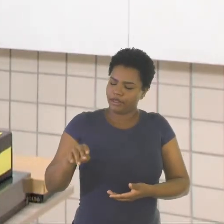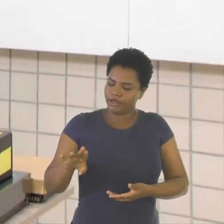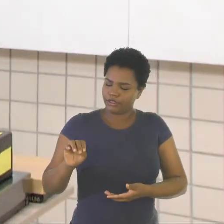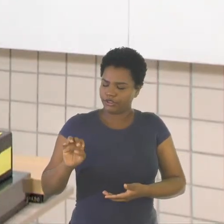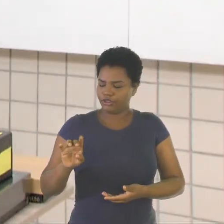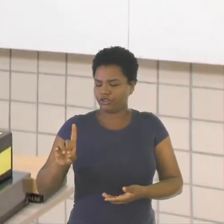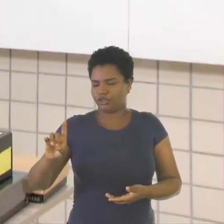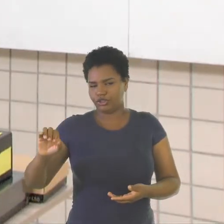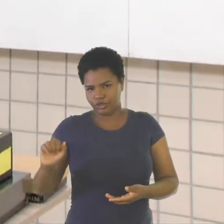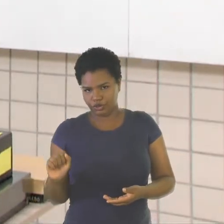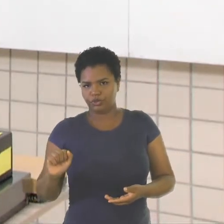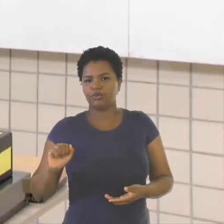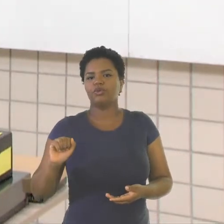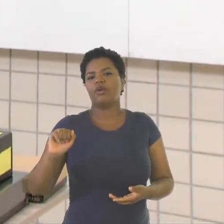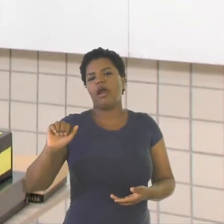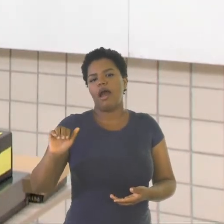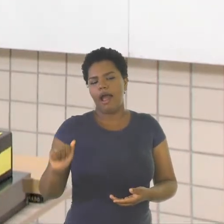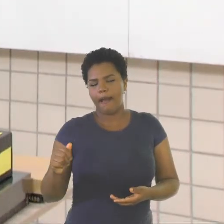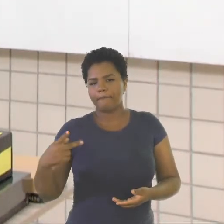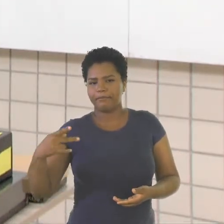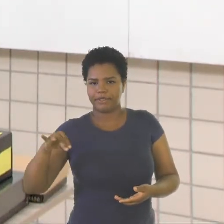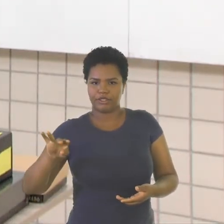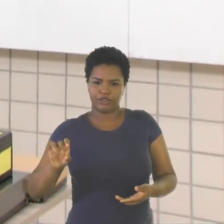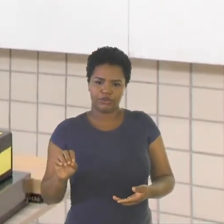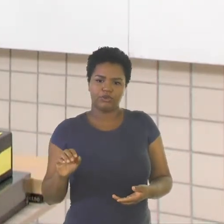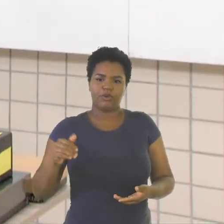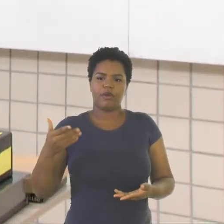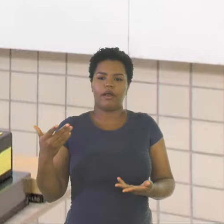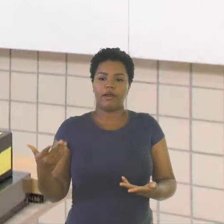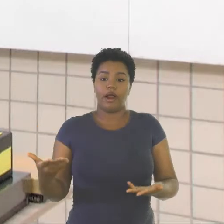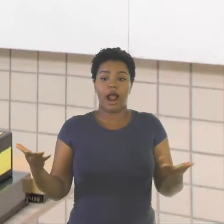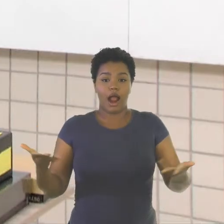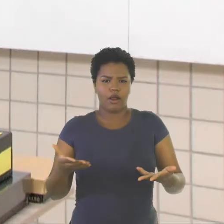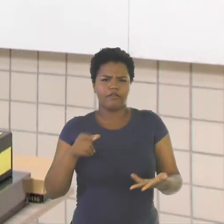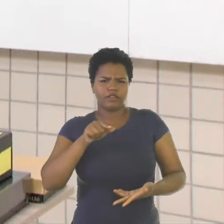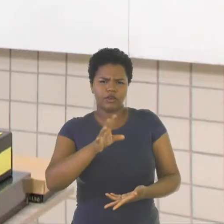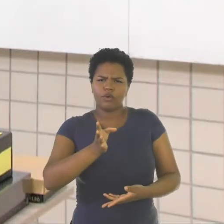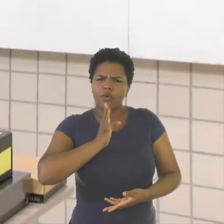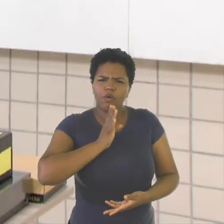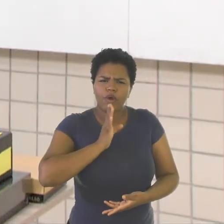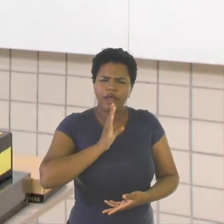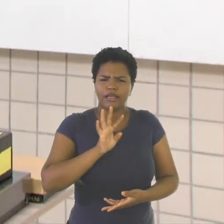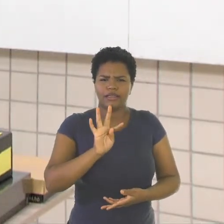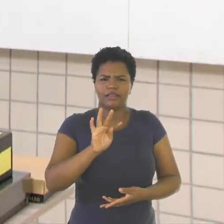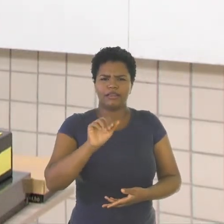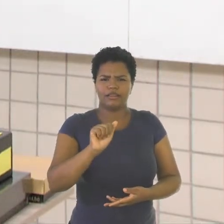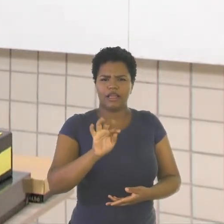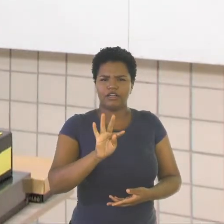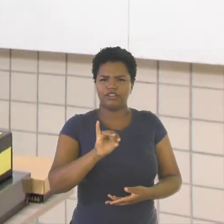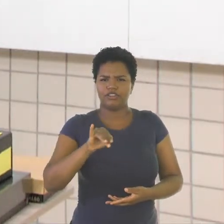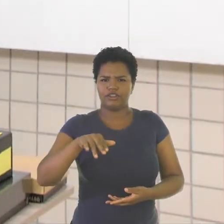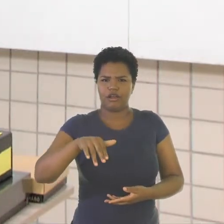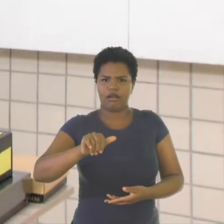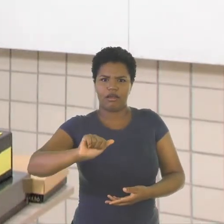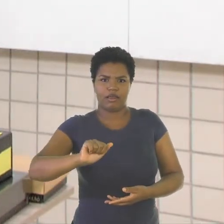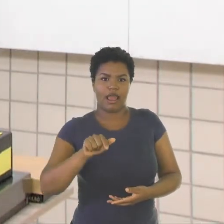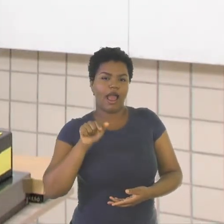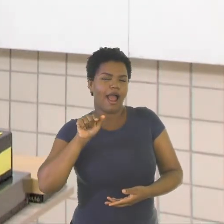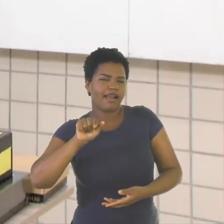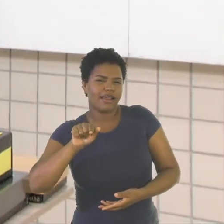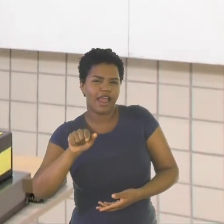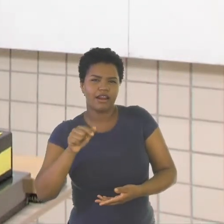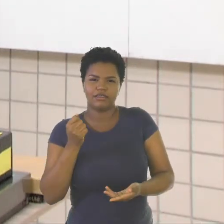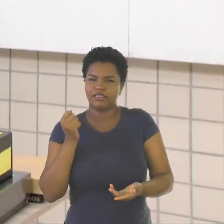cascavel. Vamos à nossa quarta frase. Você conhece a Tatiana? Aquela que sempre compra dedão